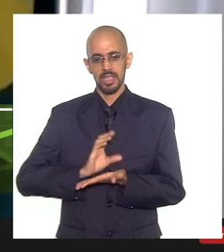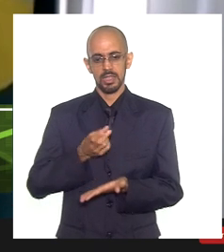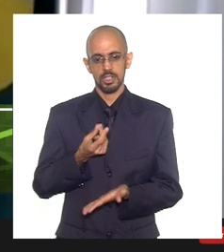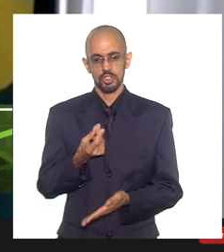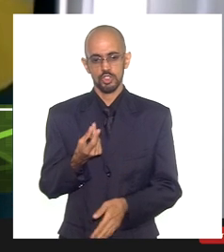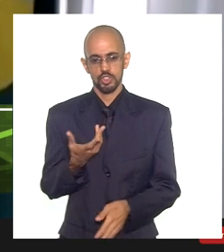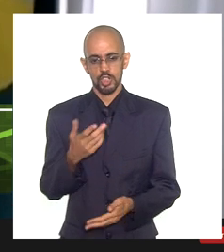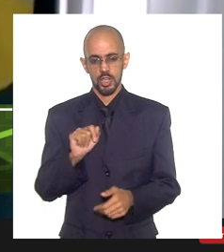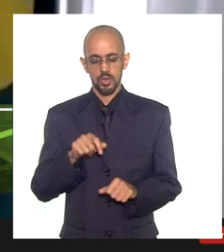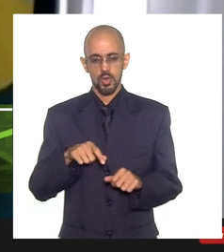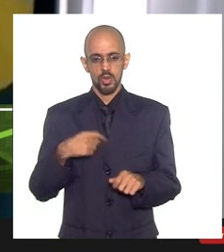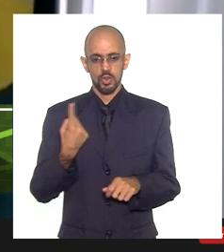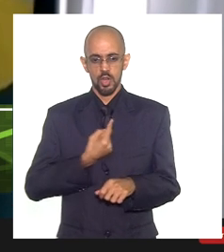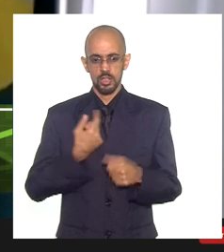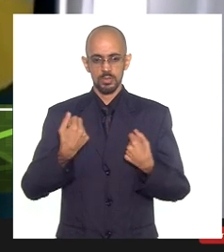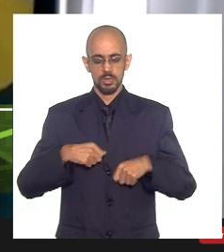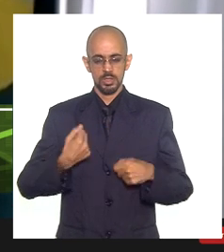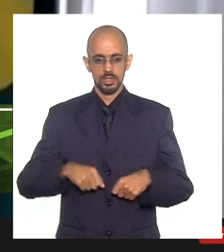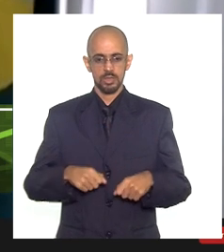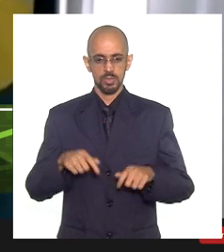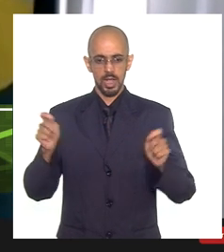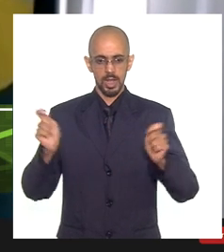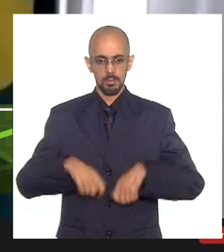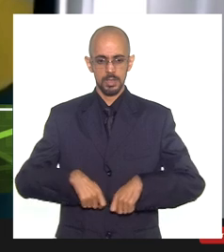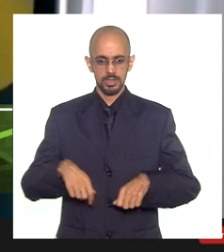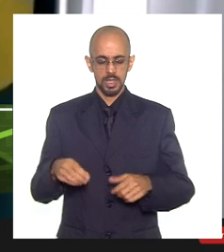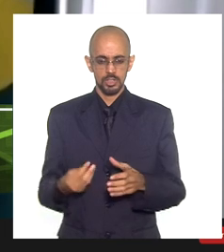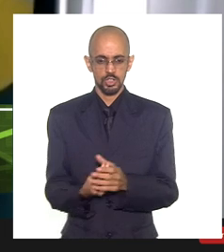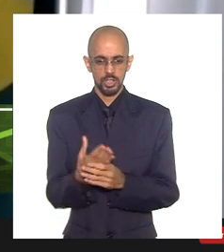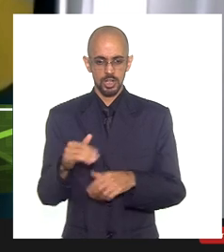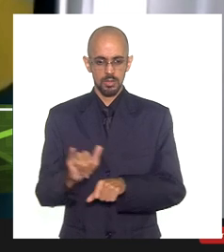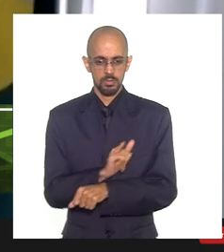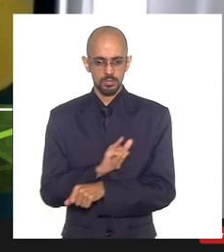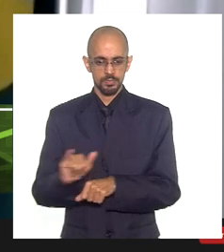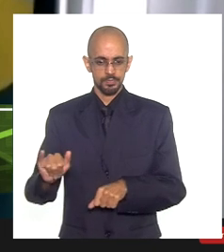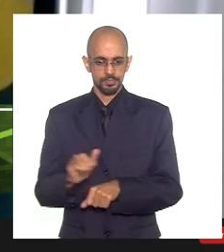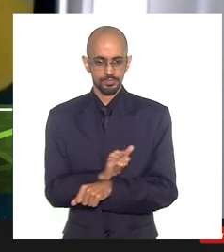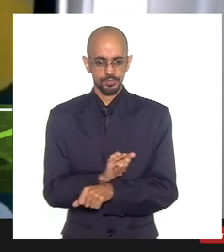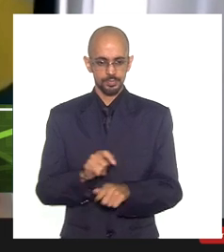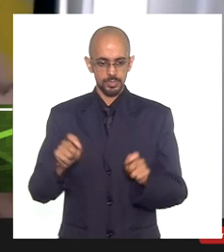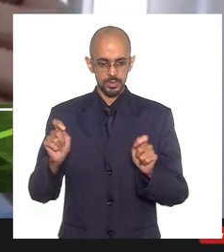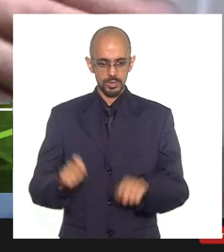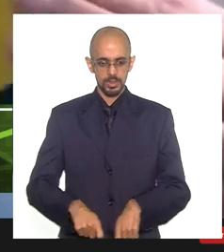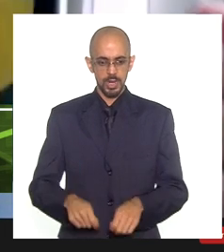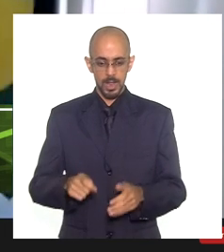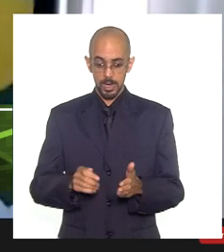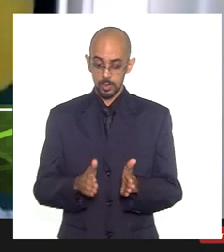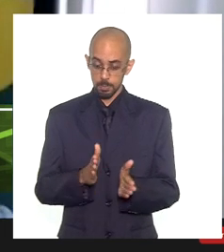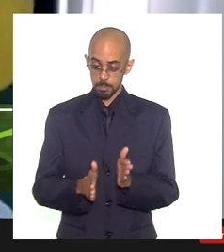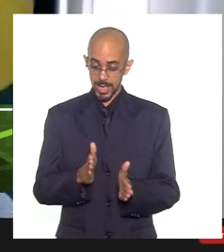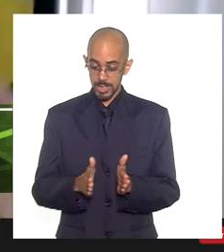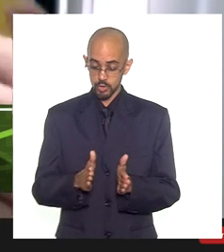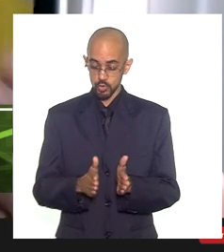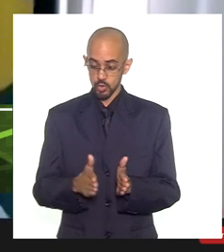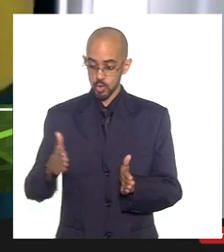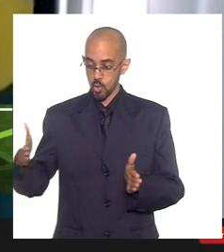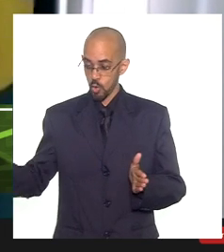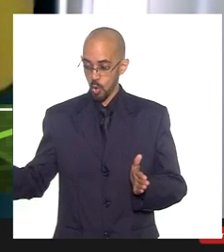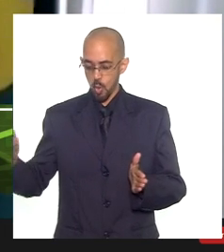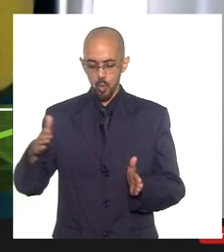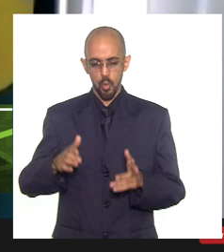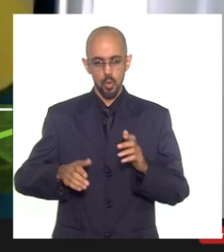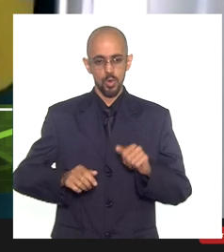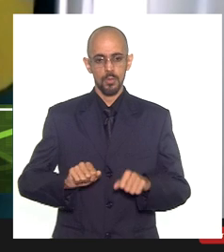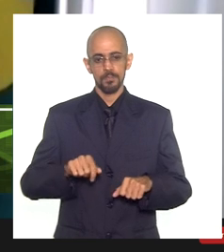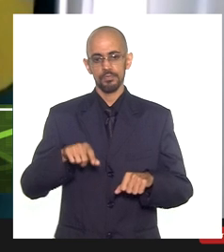capacidade de formular um projeto estratégico que permita no médio e longo prazo gerar receitas novas e distribuí